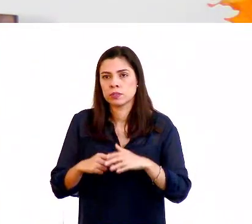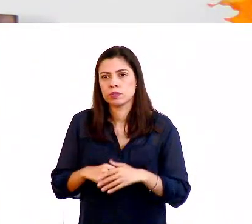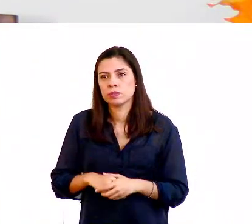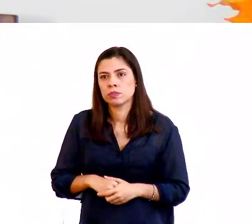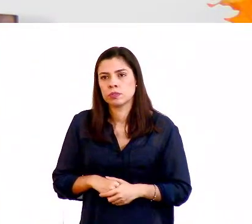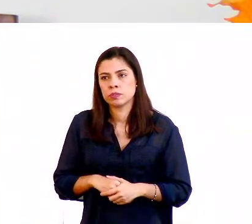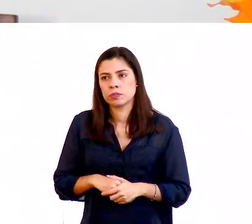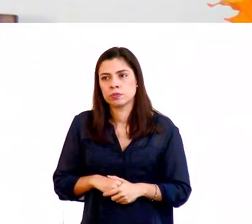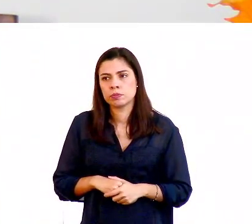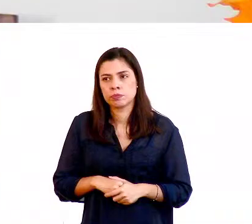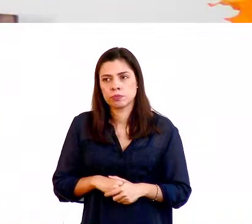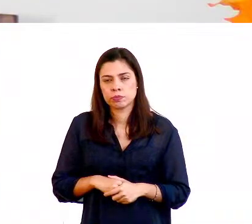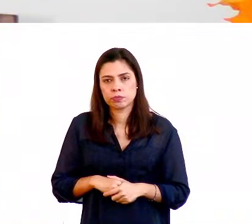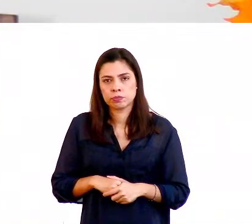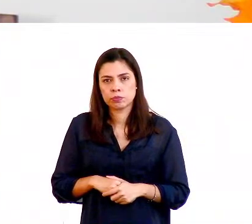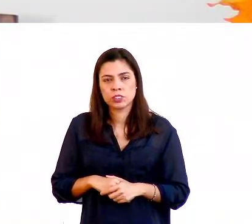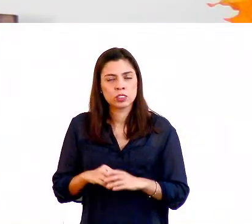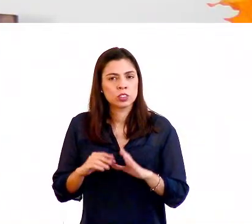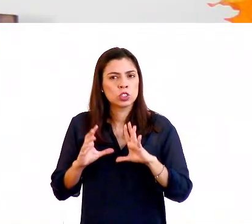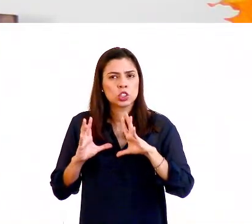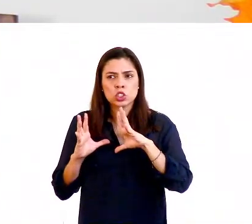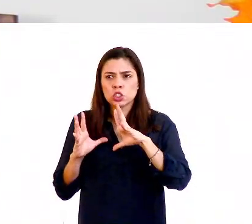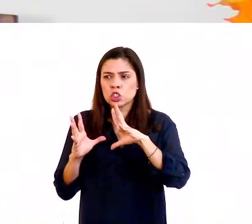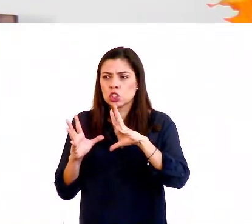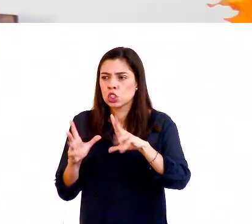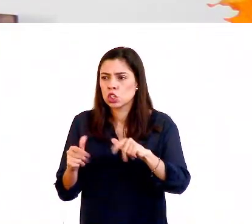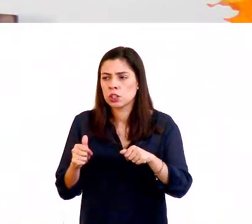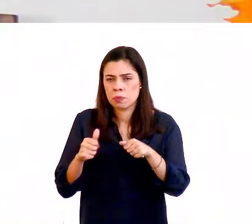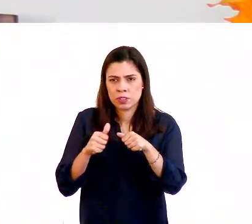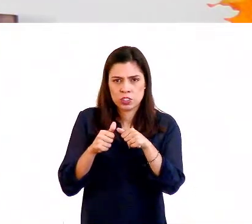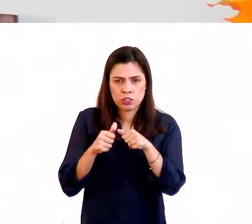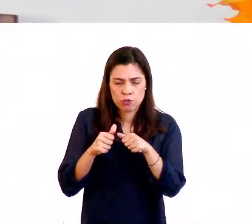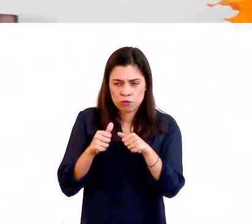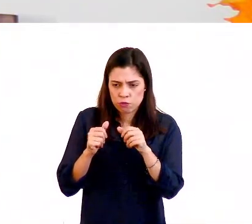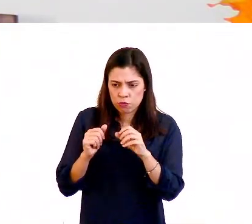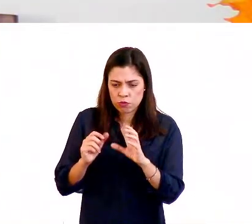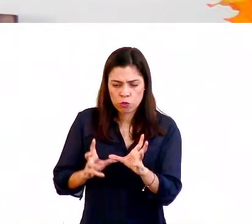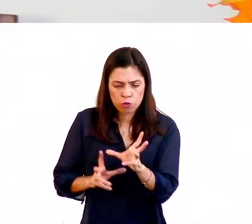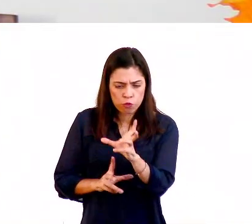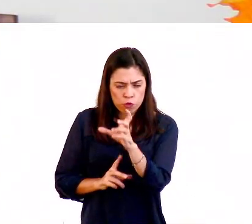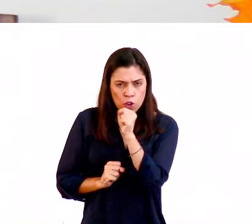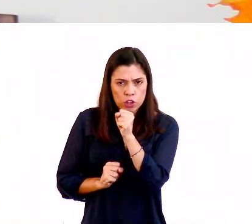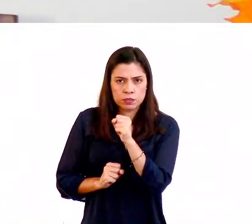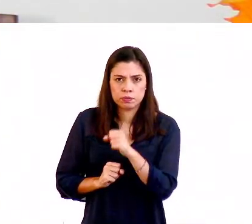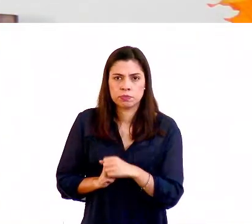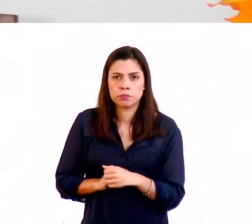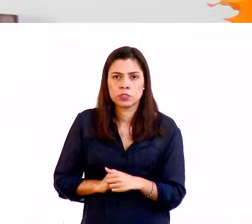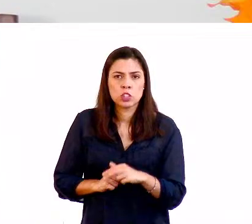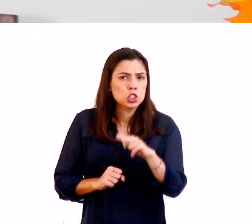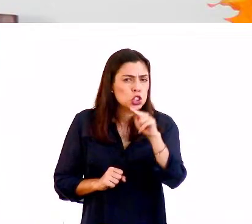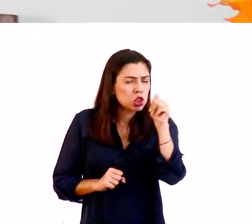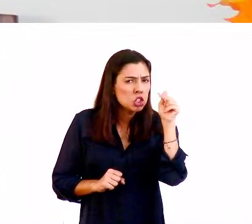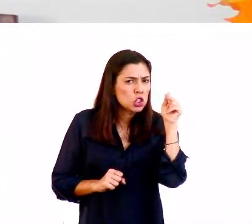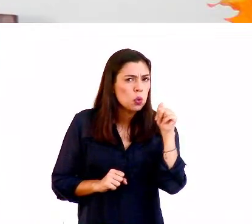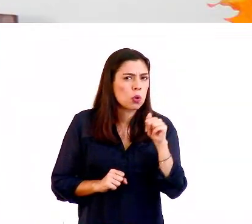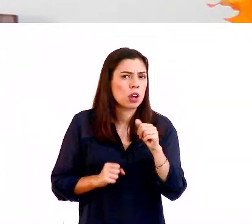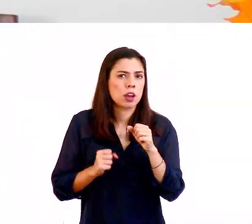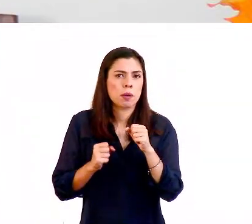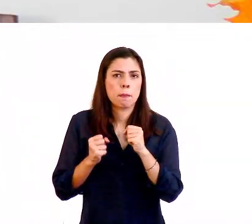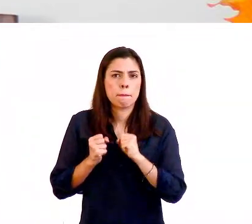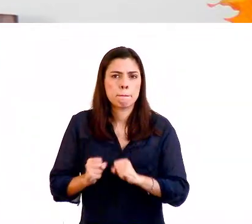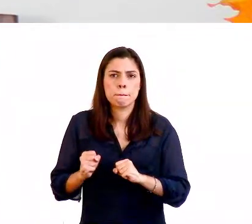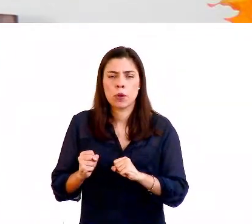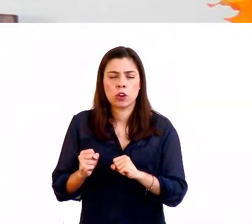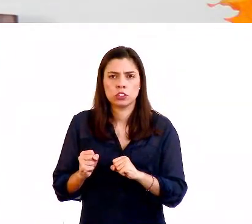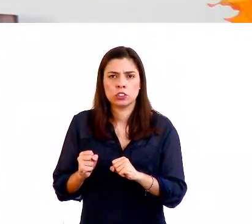E um juramento absoluto. O autor aqui fala, quando alguém quer jurar, ele pega alguma coisa maior que ele. Juro